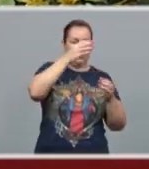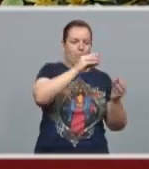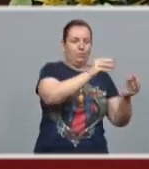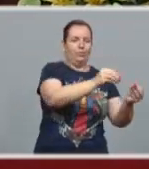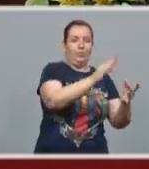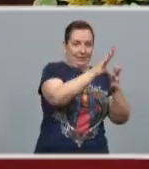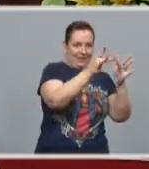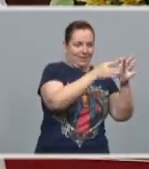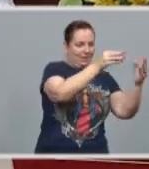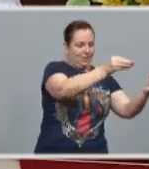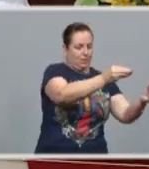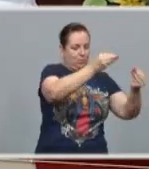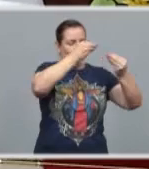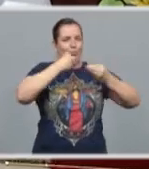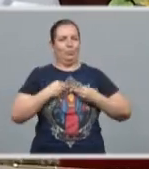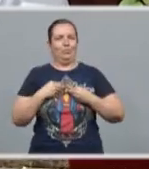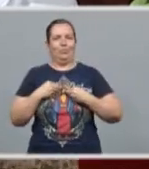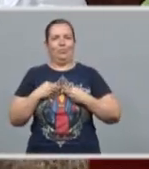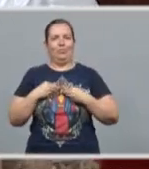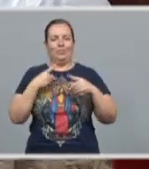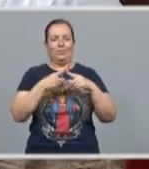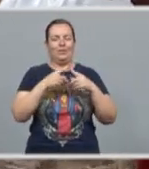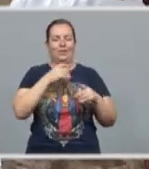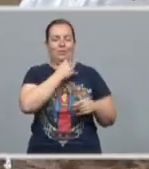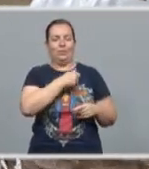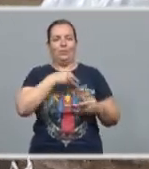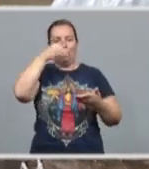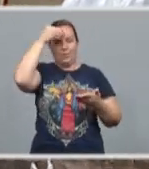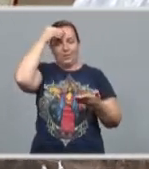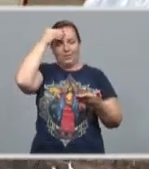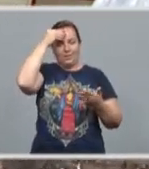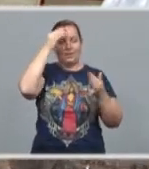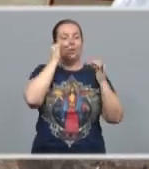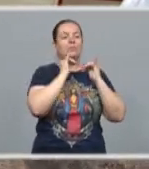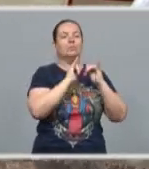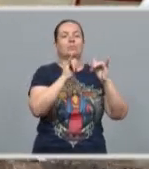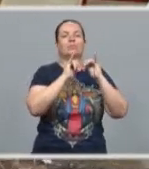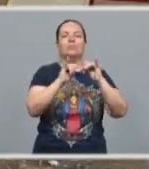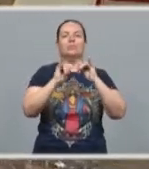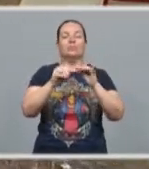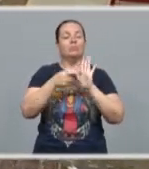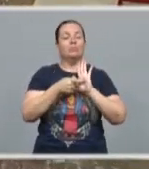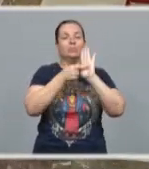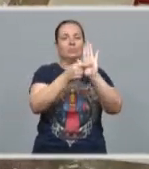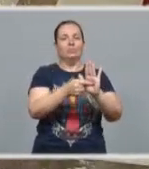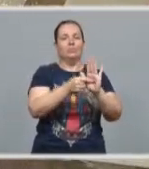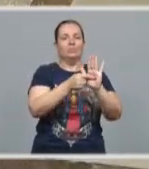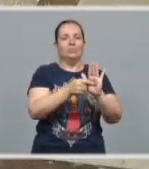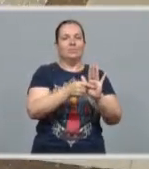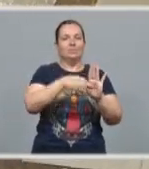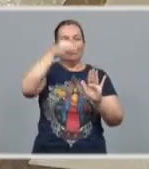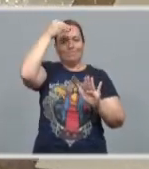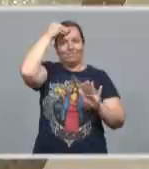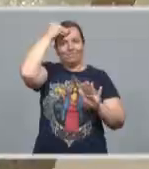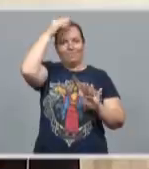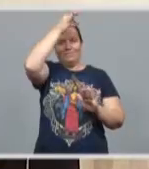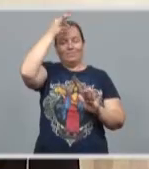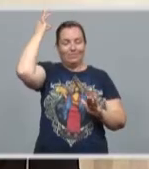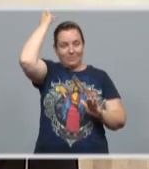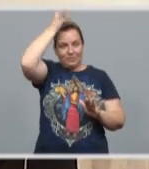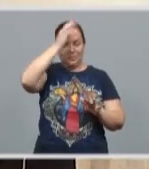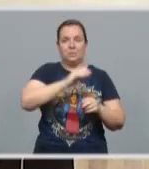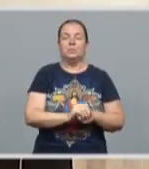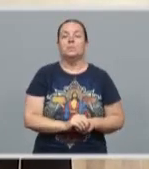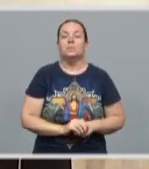veio, deu o seu recado, mas chegada a plenitude dos tempos, e o tempo de Jesus Cristo em anunciar o reino